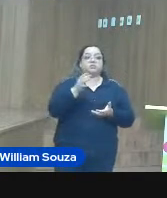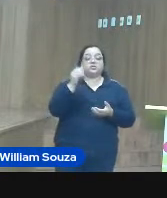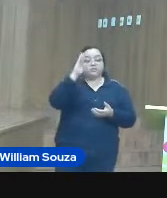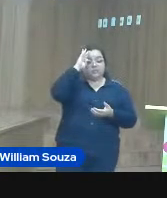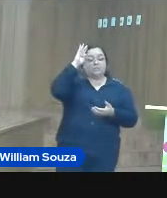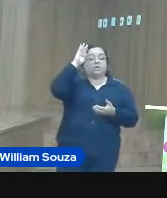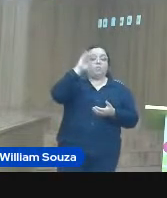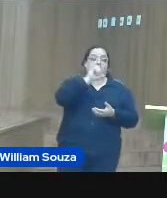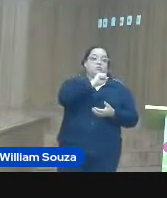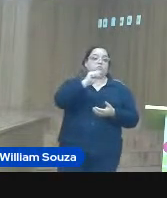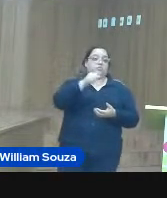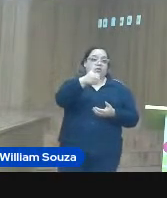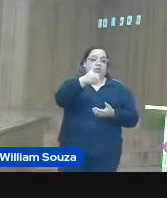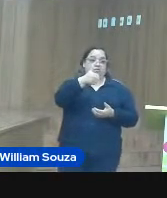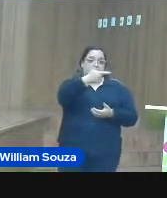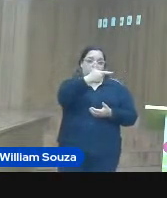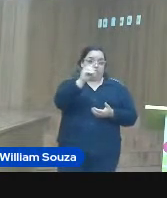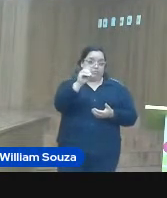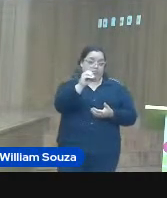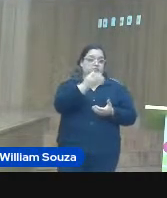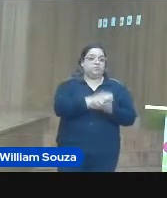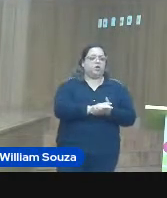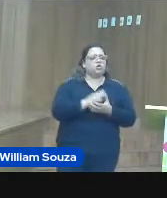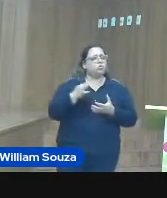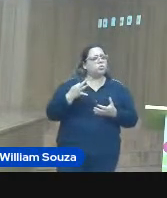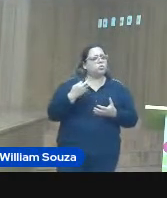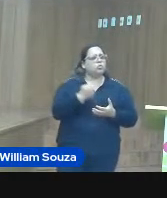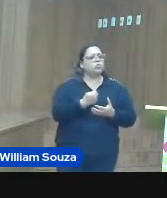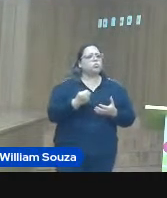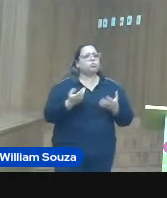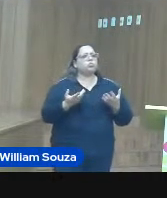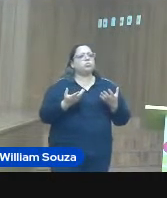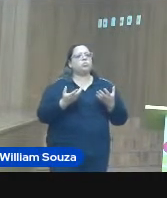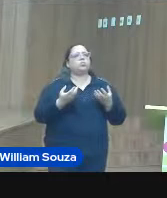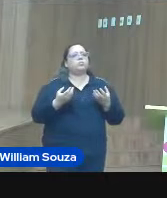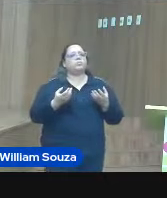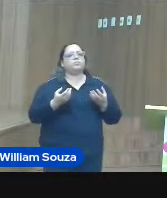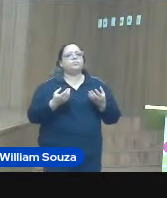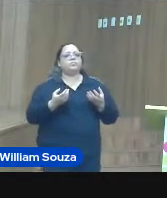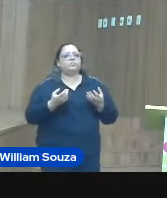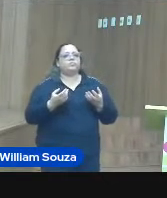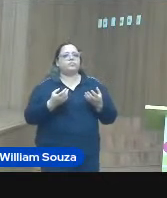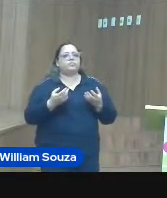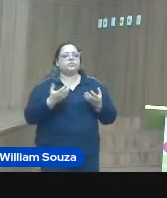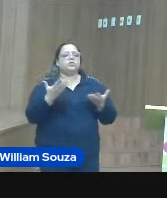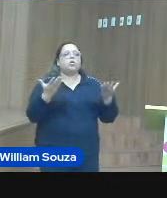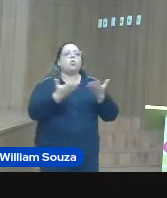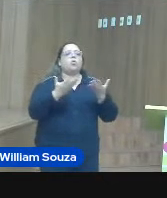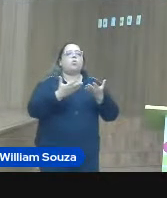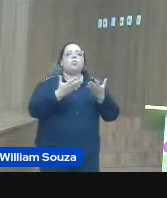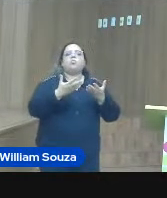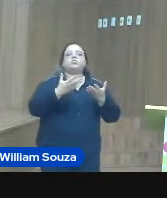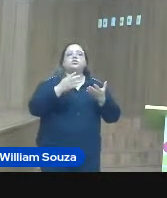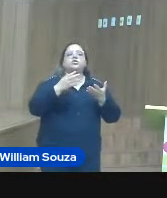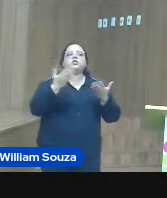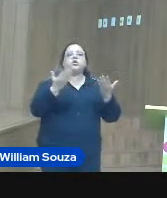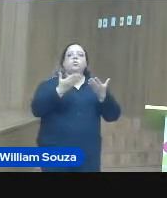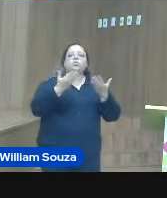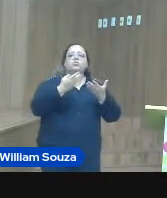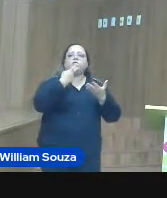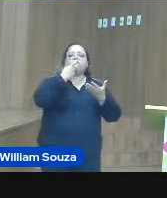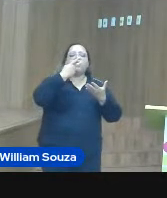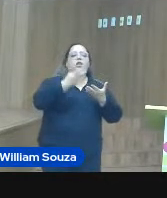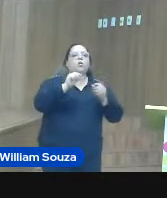ele. E aí, isso tudo configurou um padrão do que a gente chama hoje de matemática pura. Quando a gente